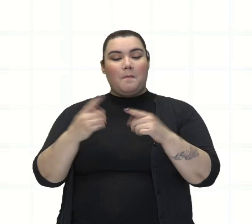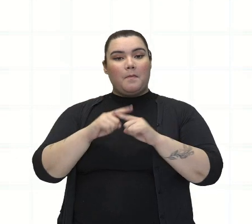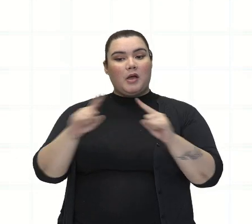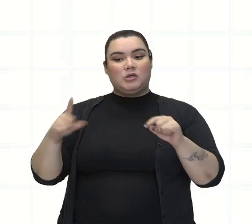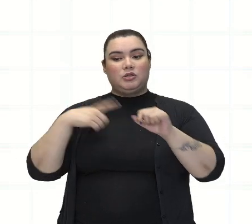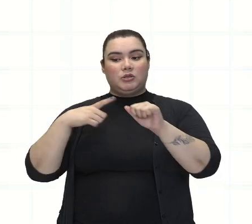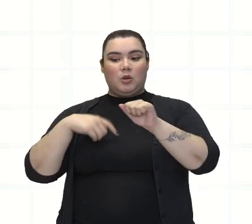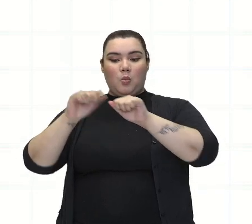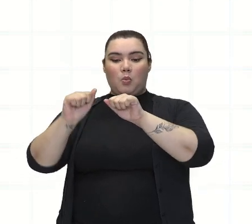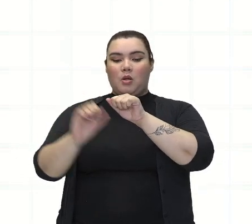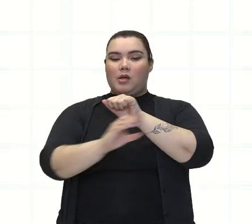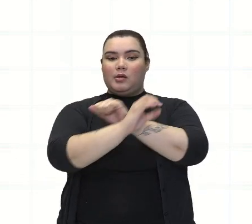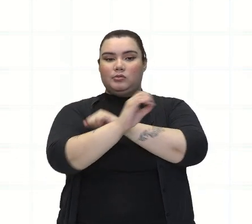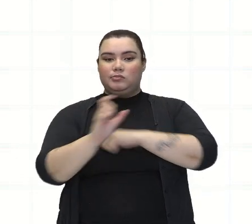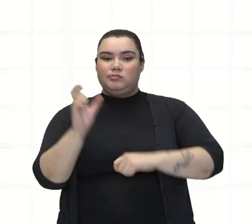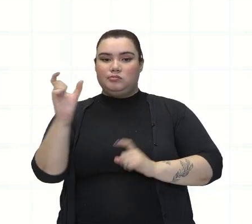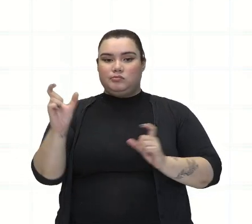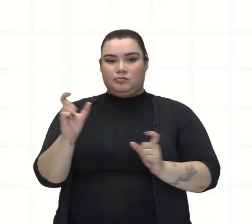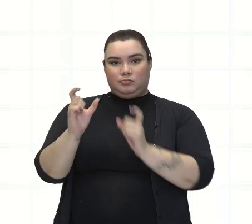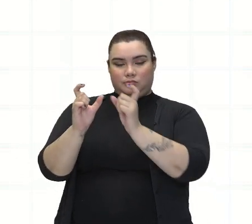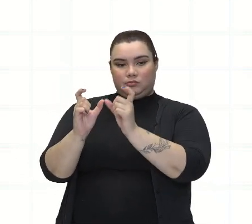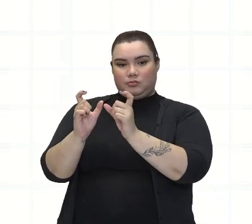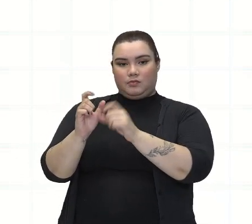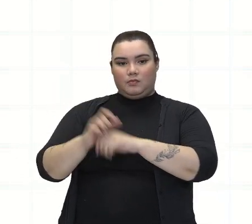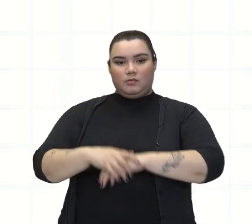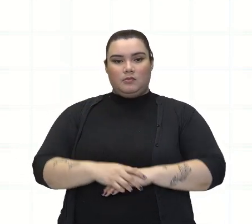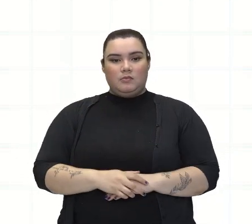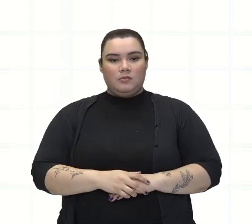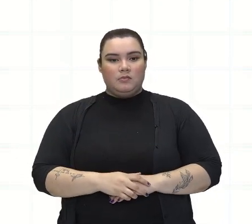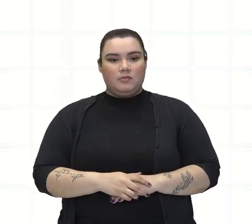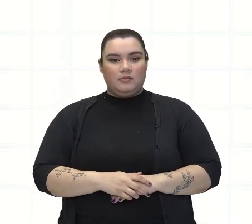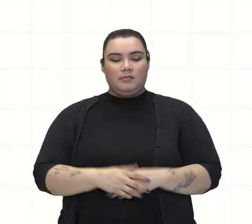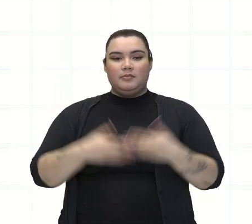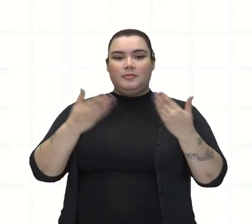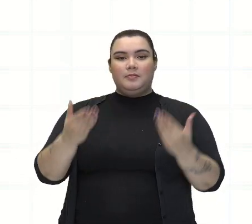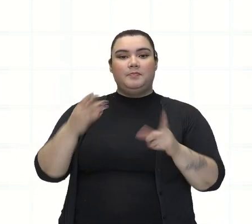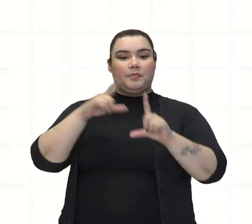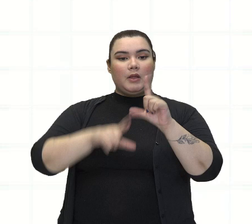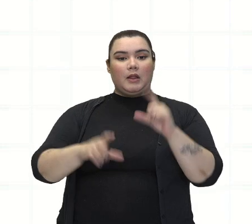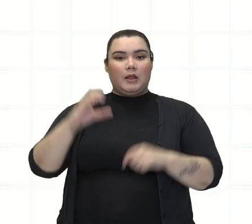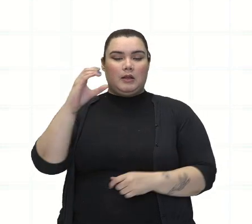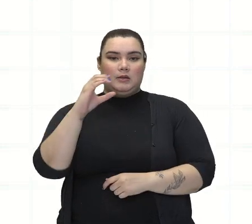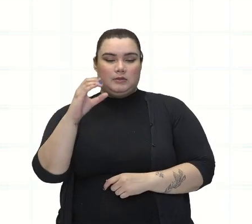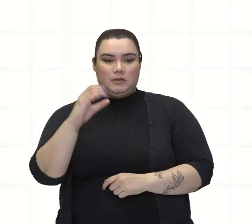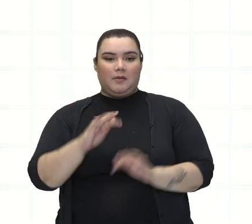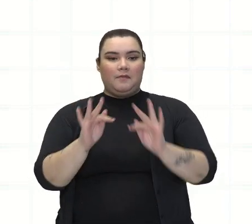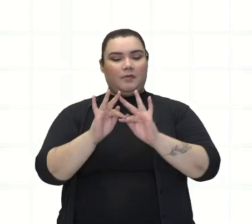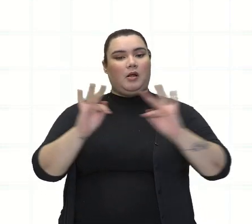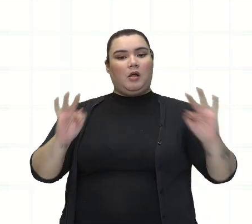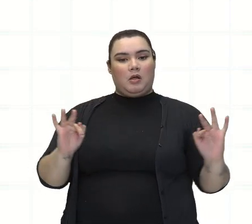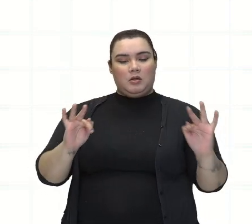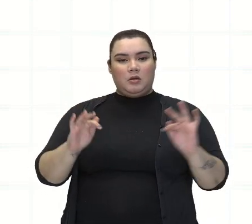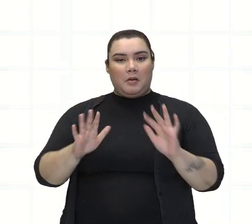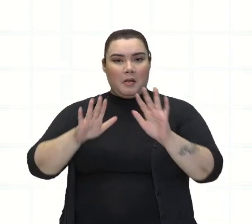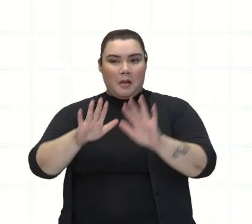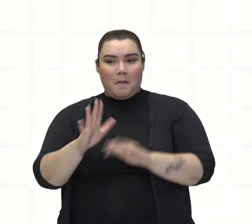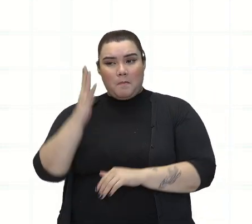C, o bonito é relativo. Na sua essência, a palavra bonito é